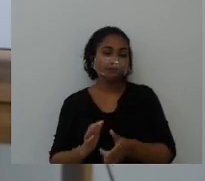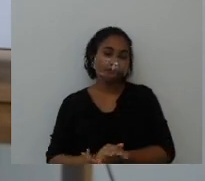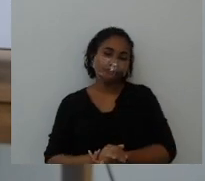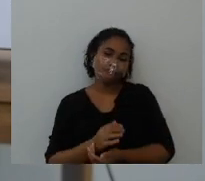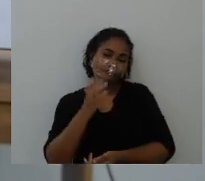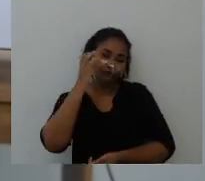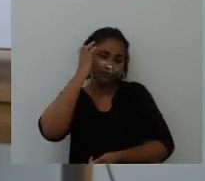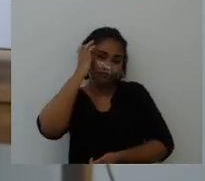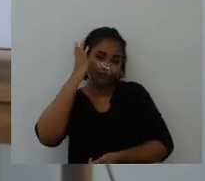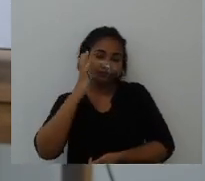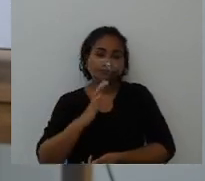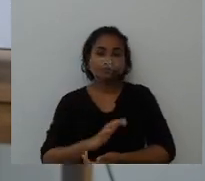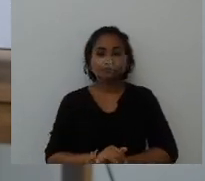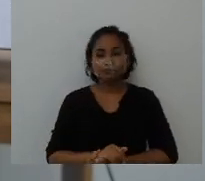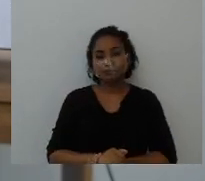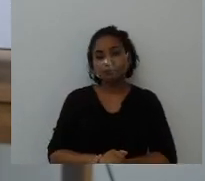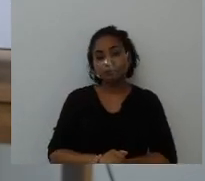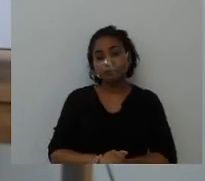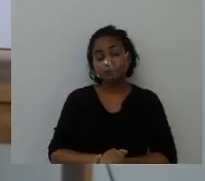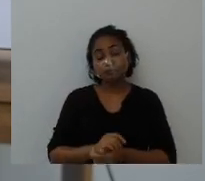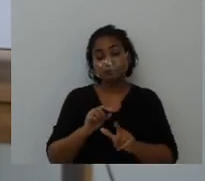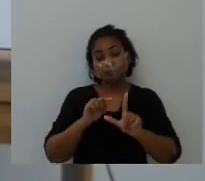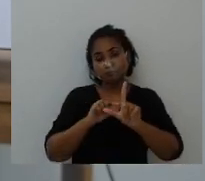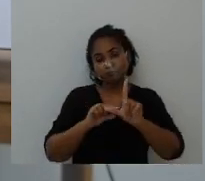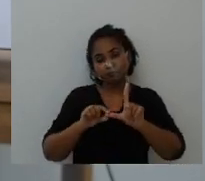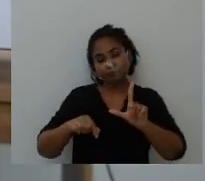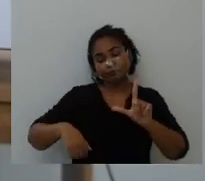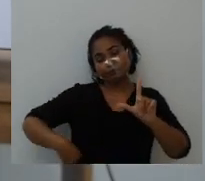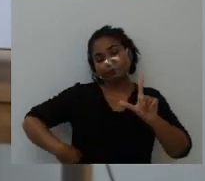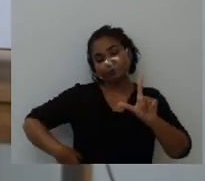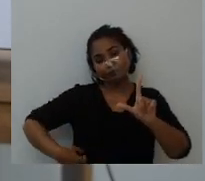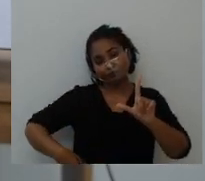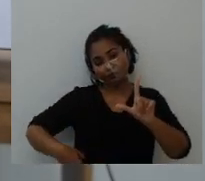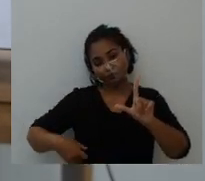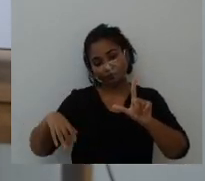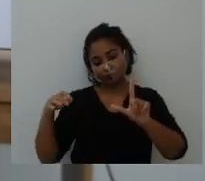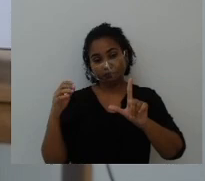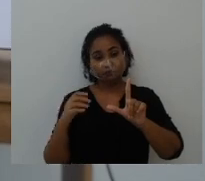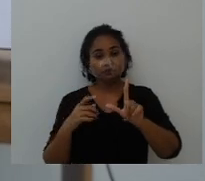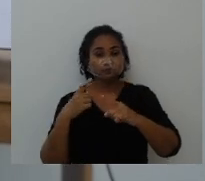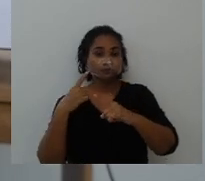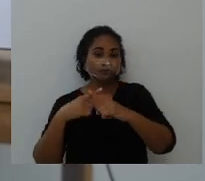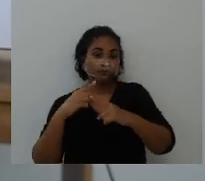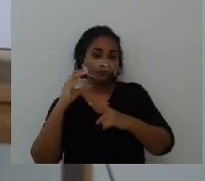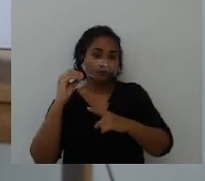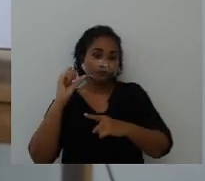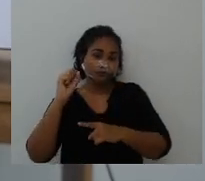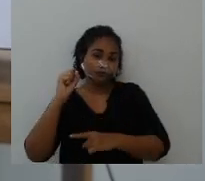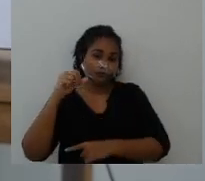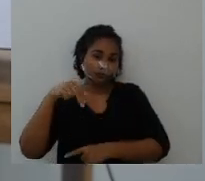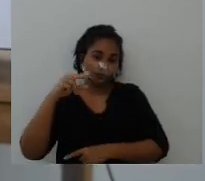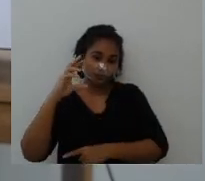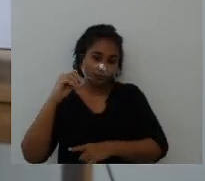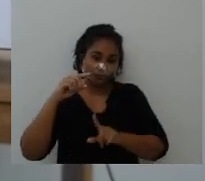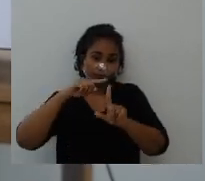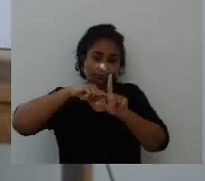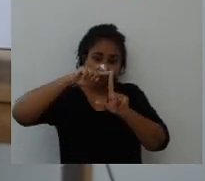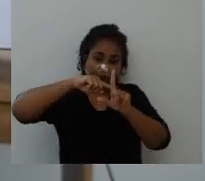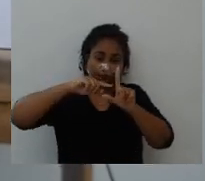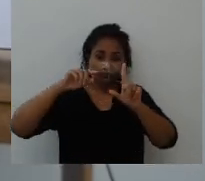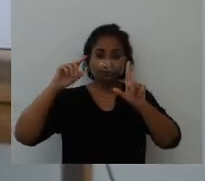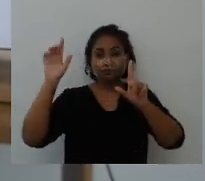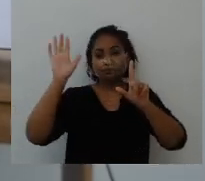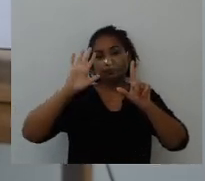fica fácil de você lembrar. A componente deitada, a componente x, multiplica por cosseno. A componente em